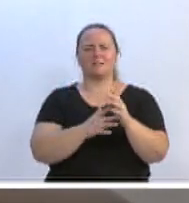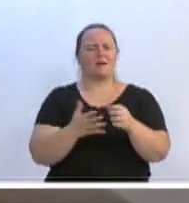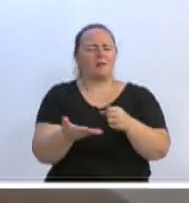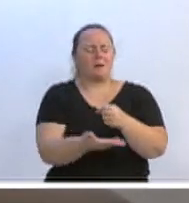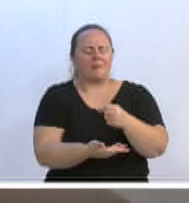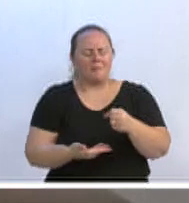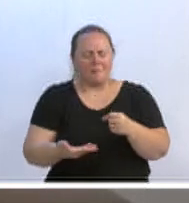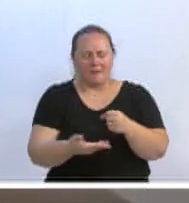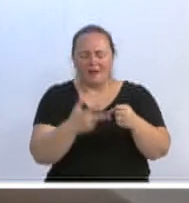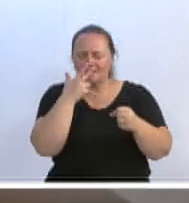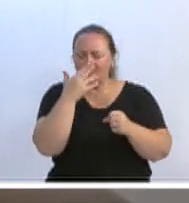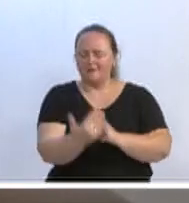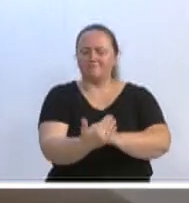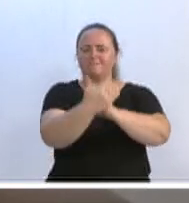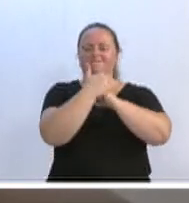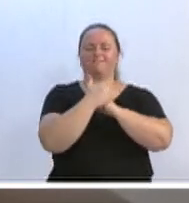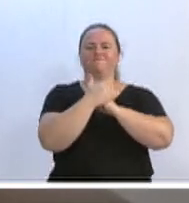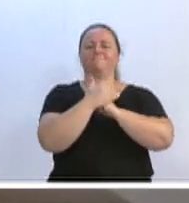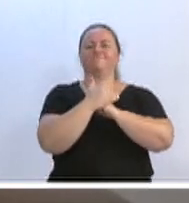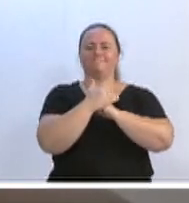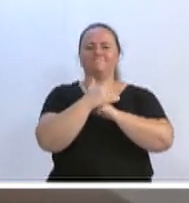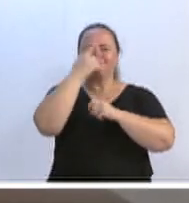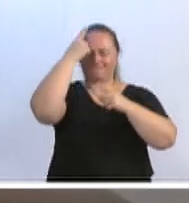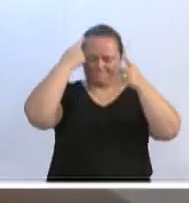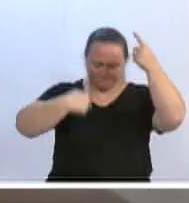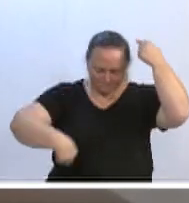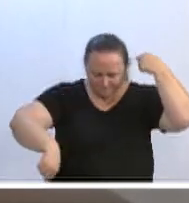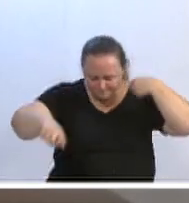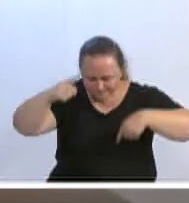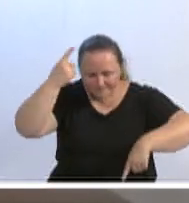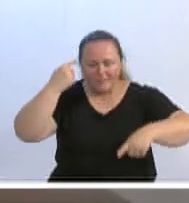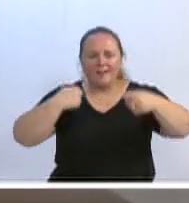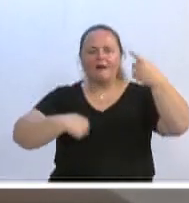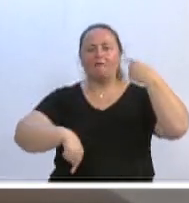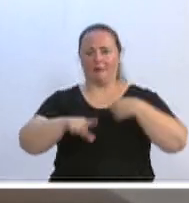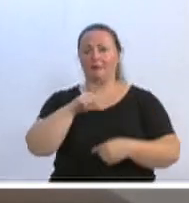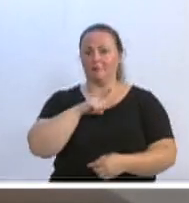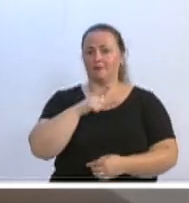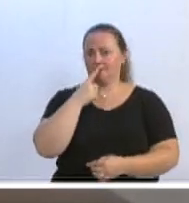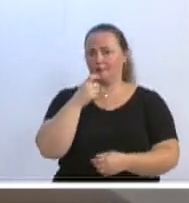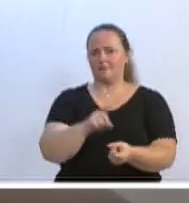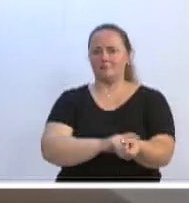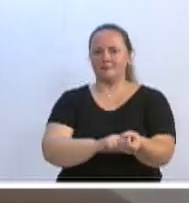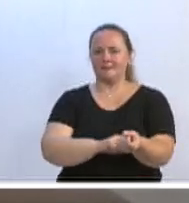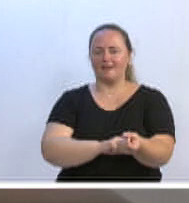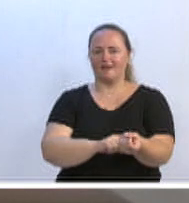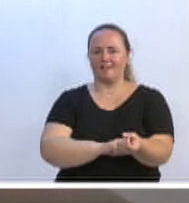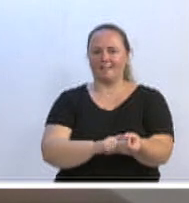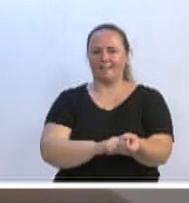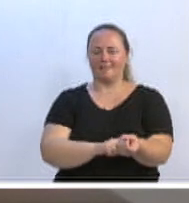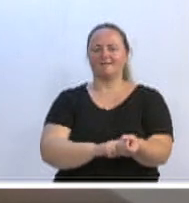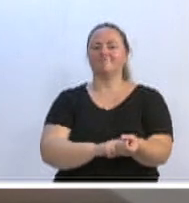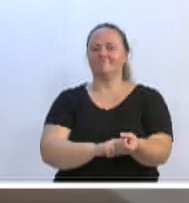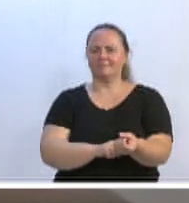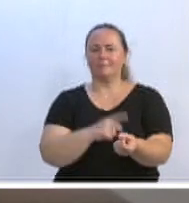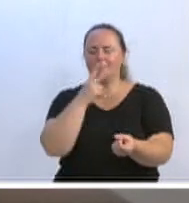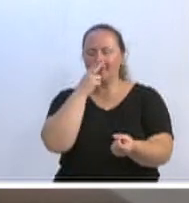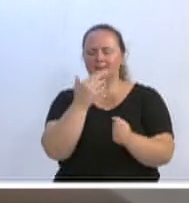sangue que nutre desde o alto da cabeça até a ponta do pé. Ele vai